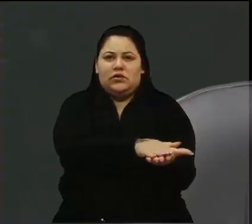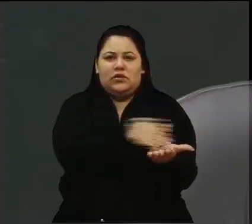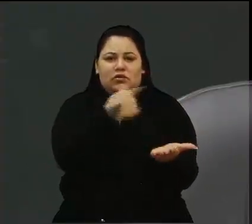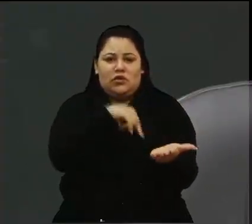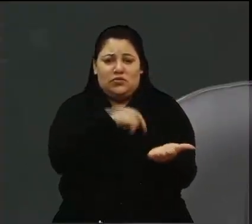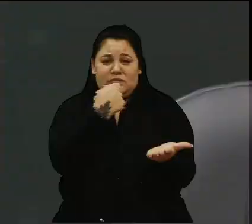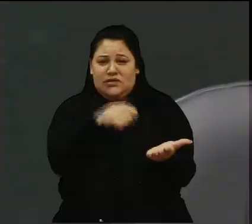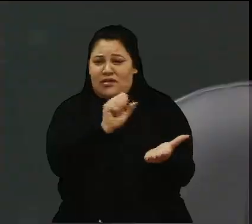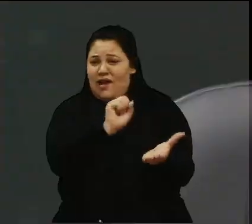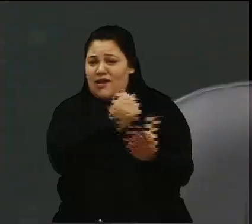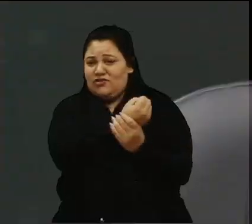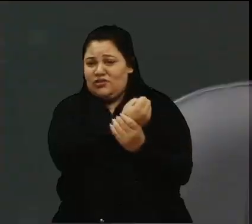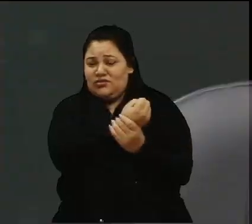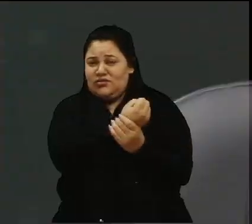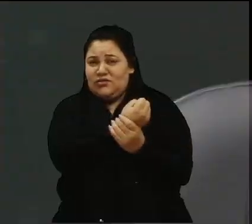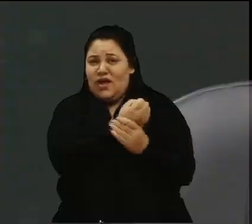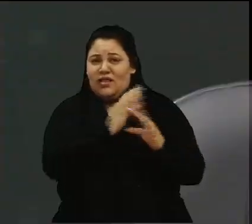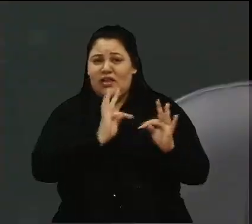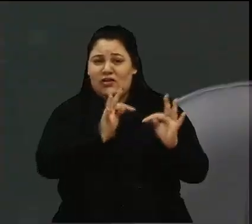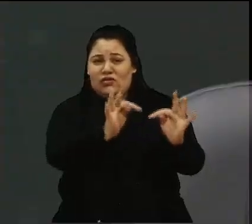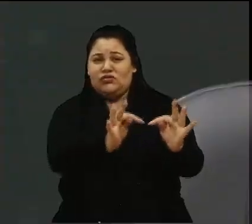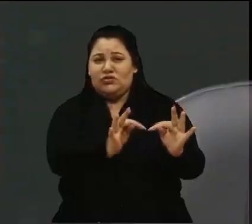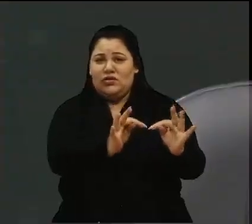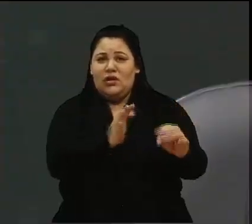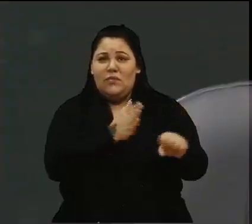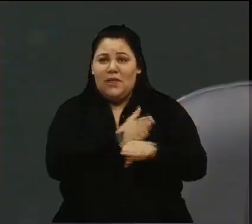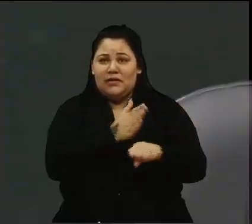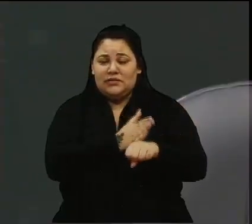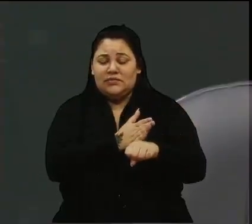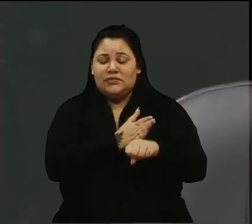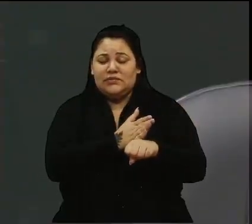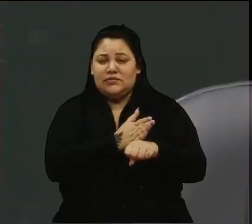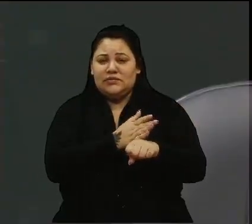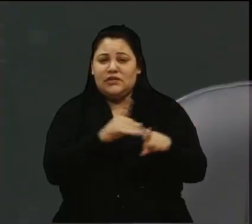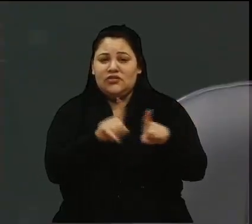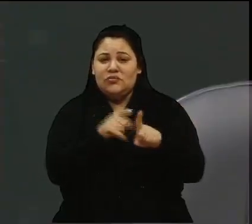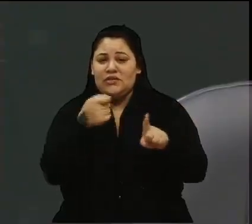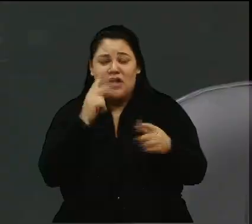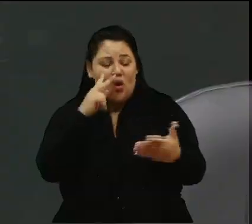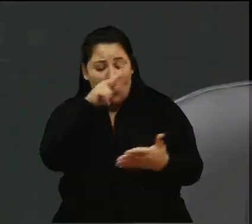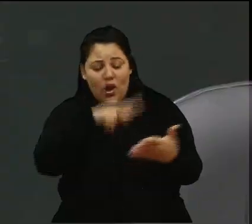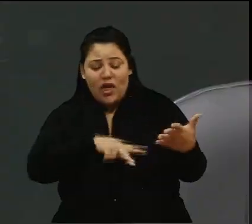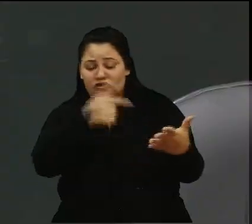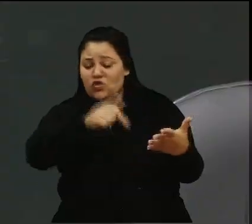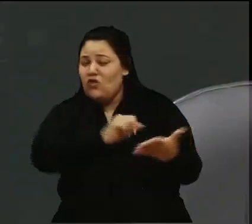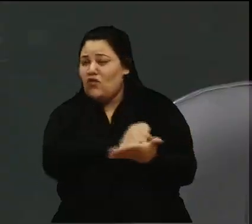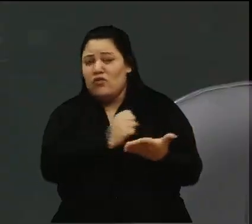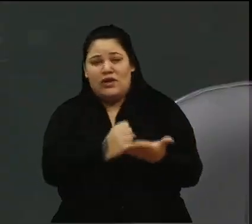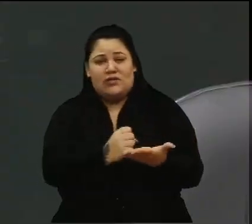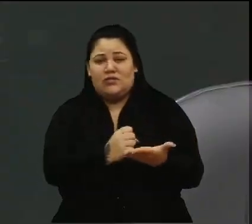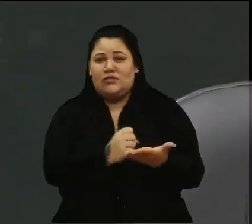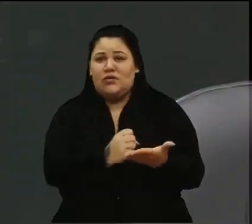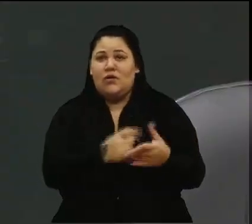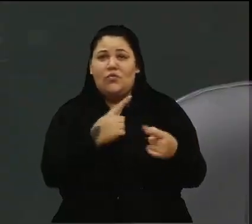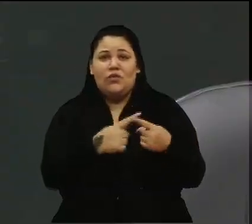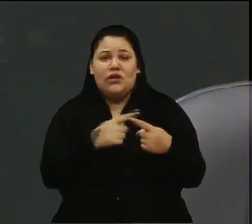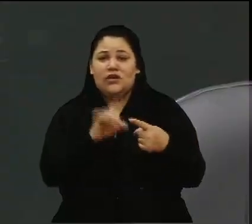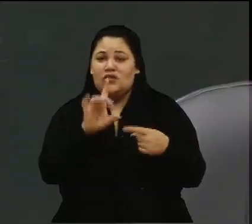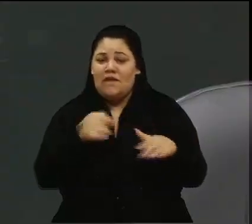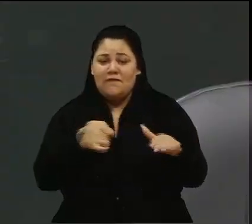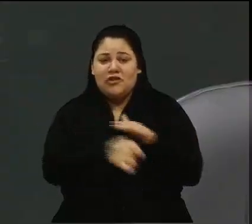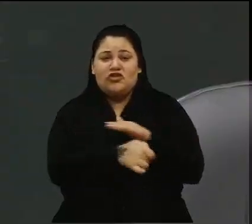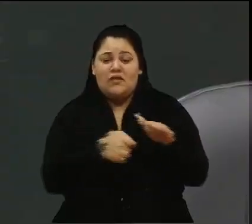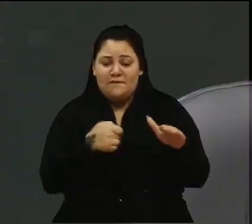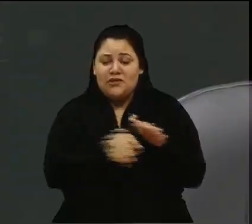garantir que a renovação se dê da frota através desse contrato. Porque porque só é investido em veículos